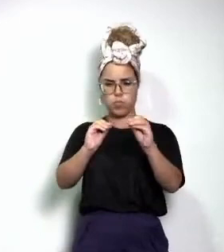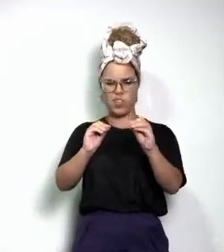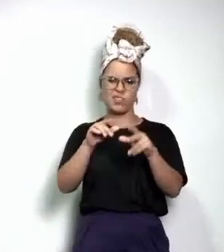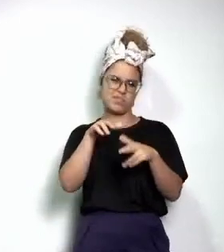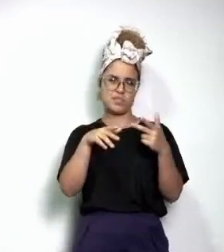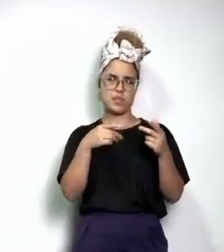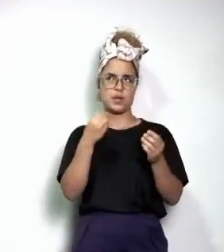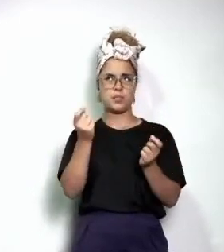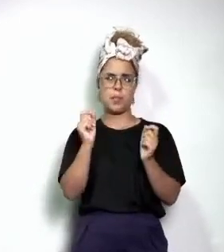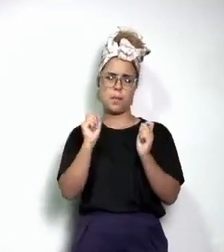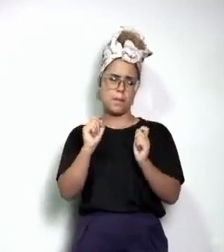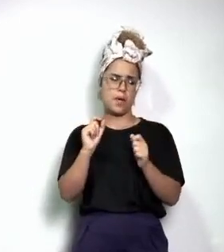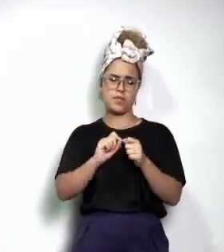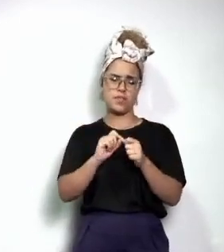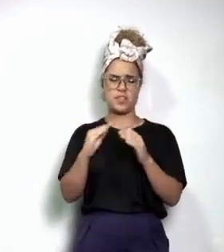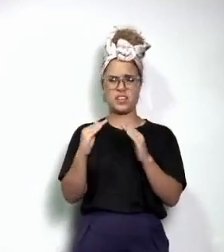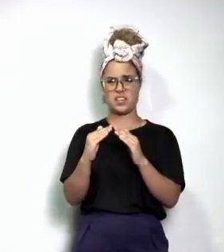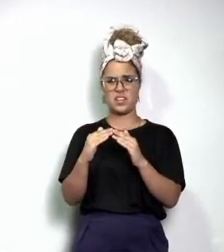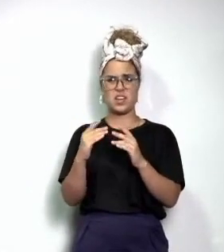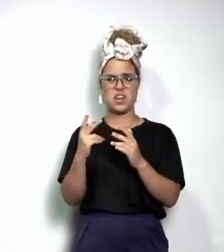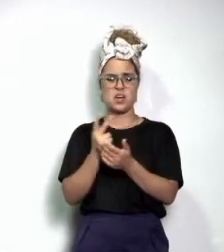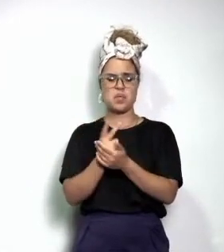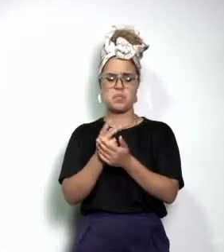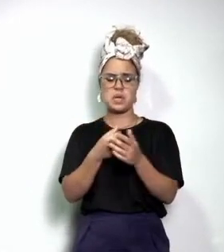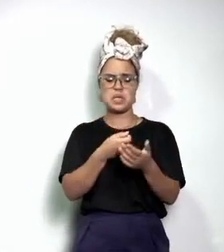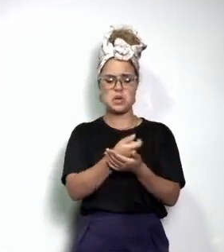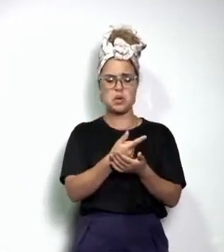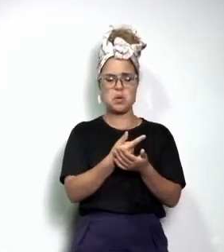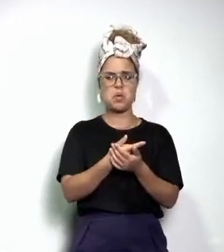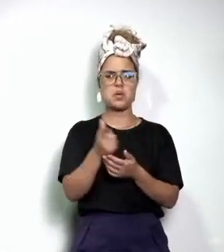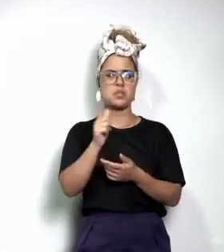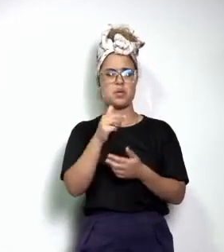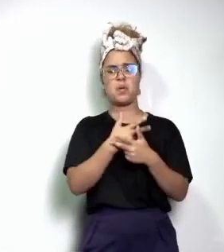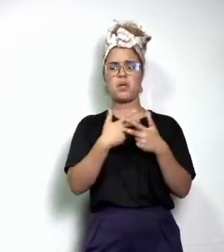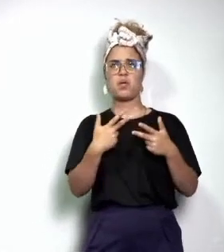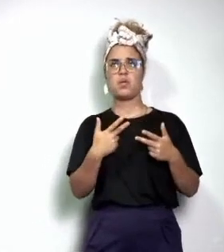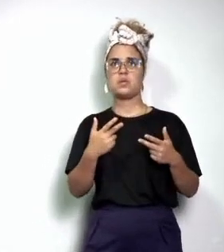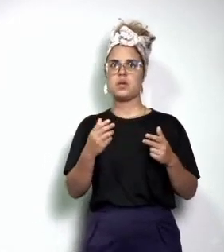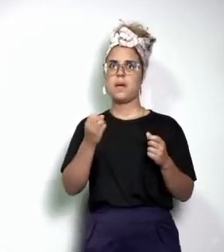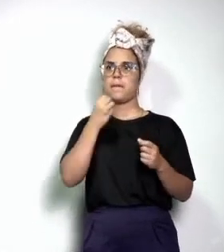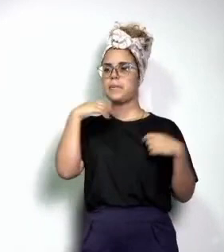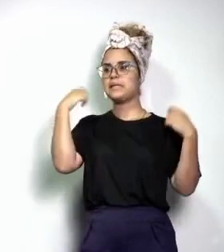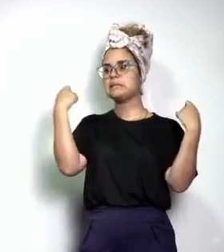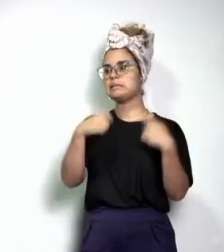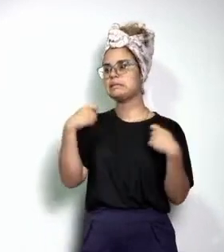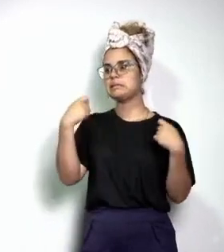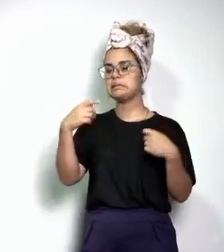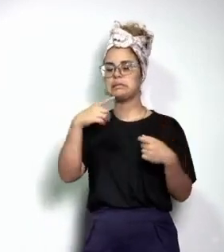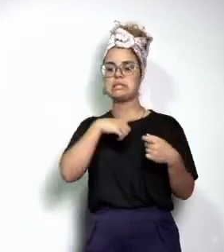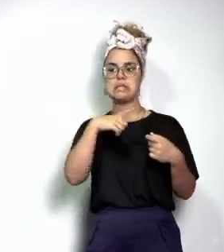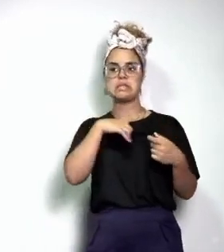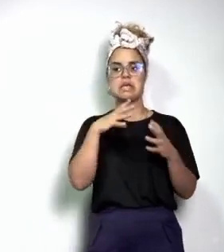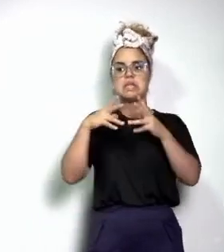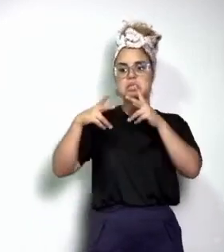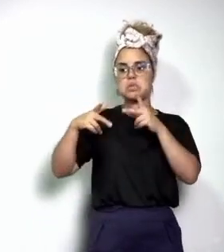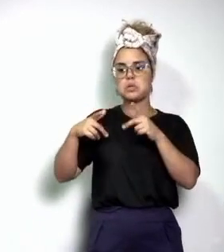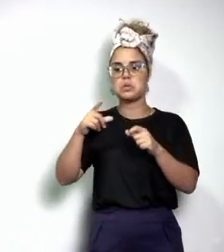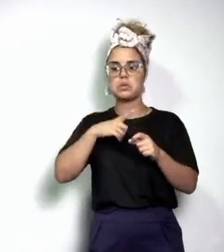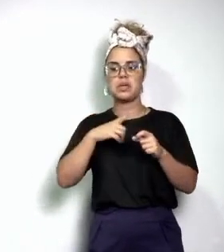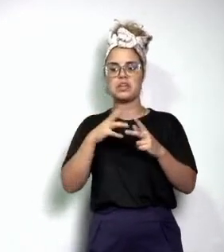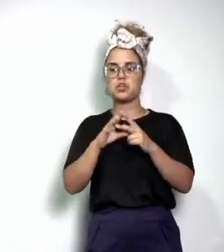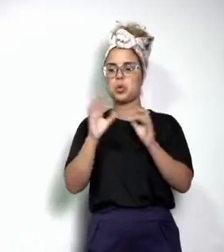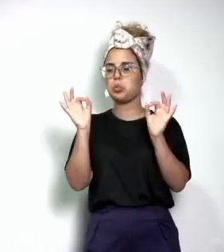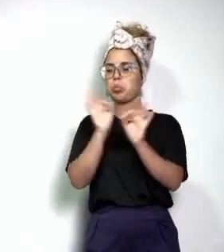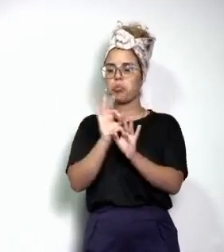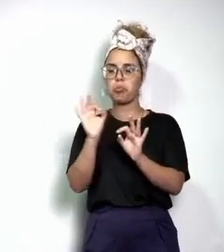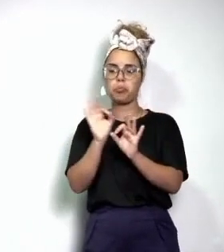assim, sob encomenda. Não é algo tão necessário de ter esse acabamento, né,